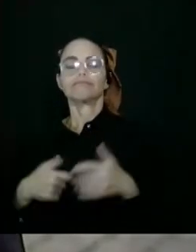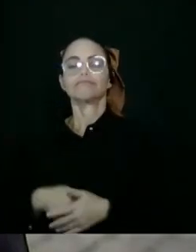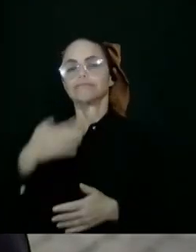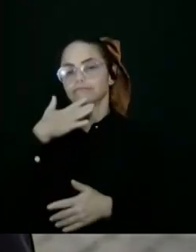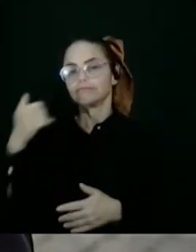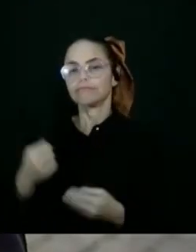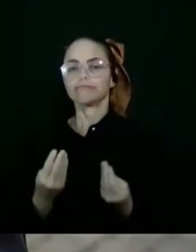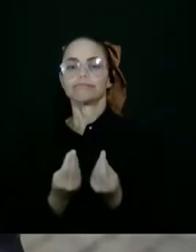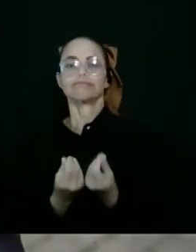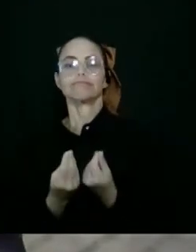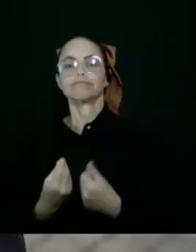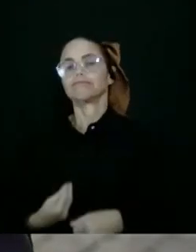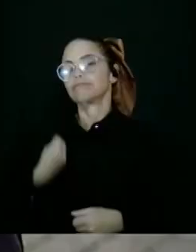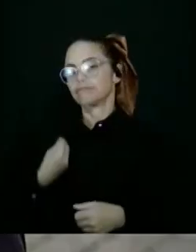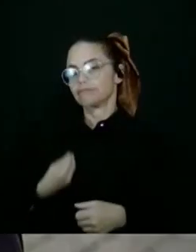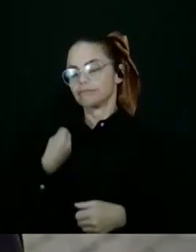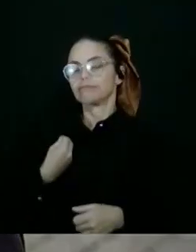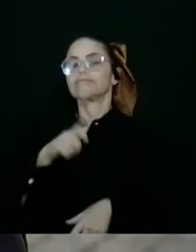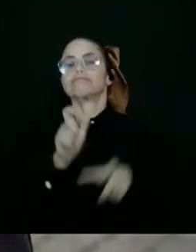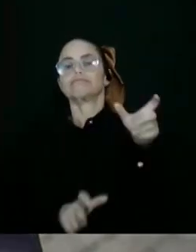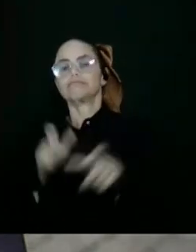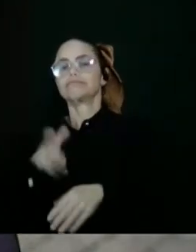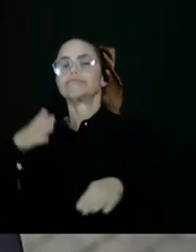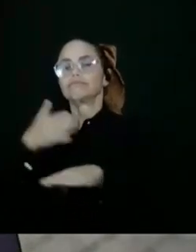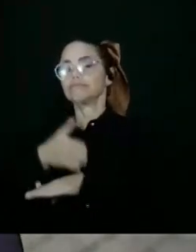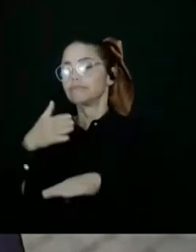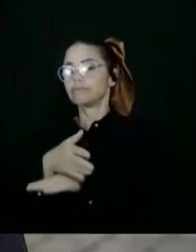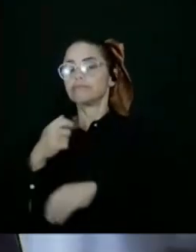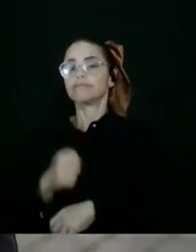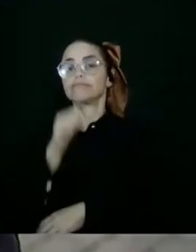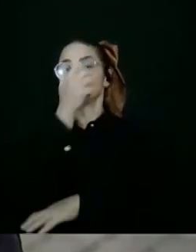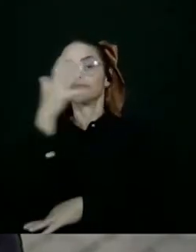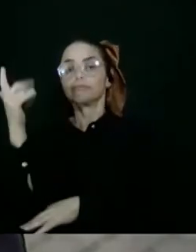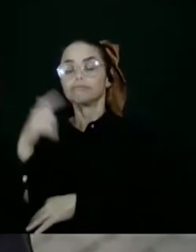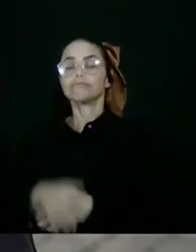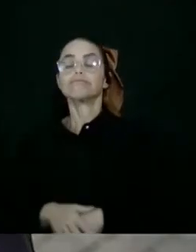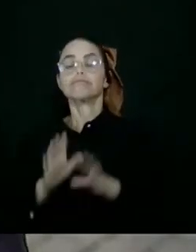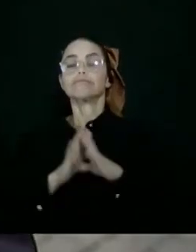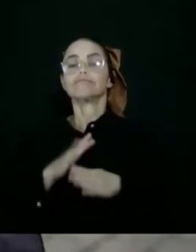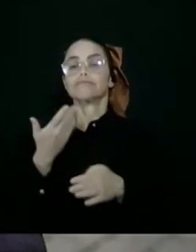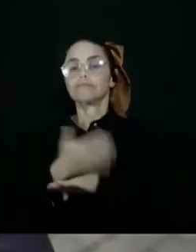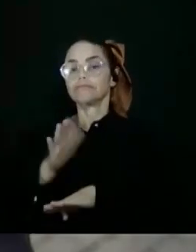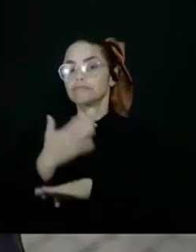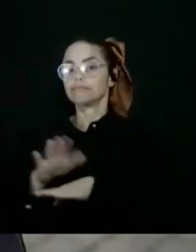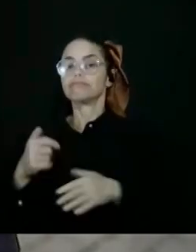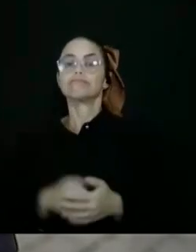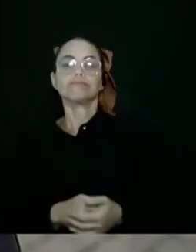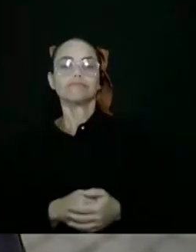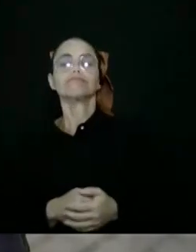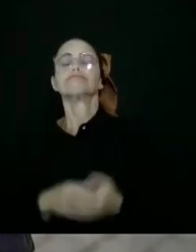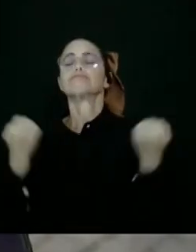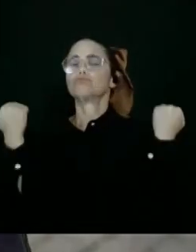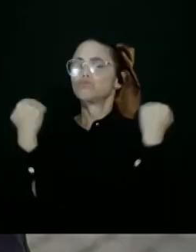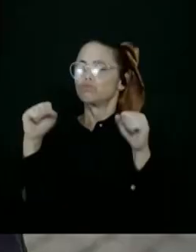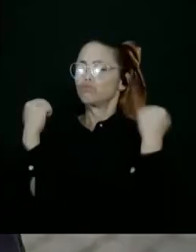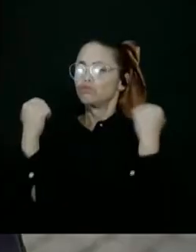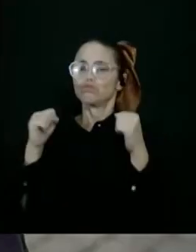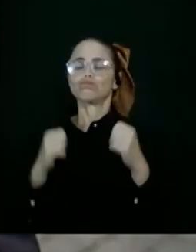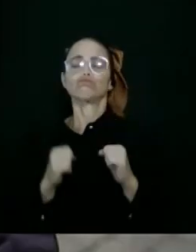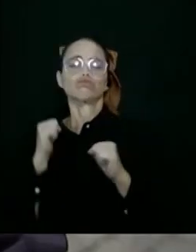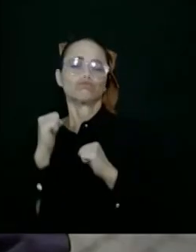qualidade de vida, das pessoas frequentarem o bosque, fazerem as suas práticas, né, de ginástica, de